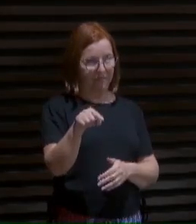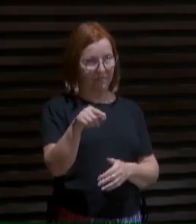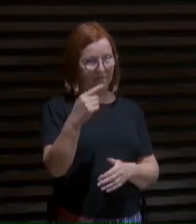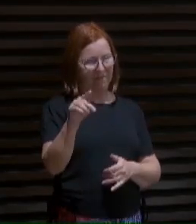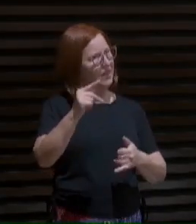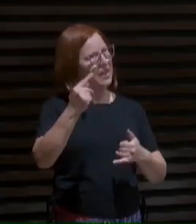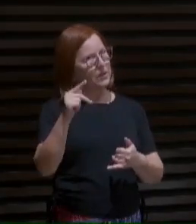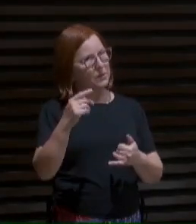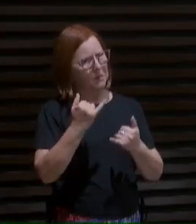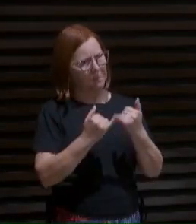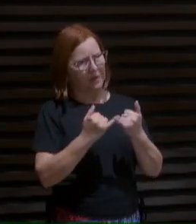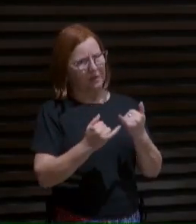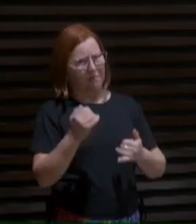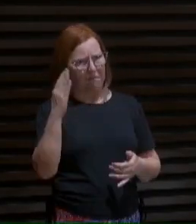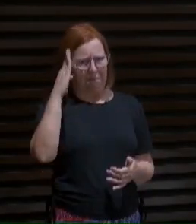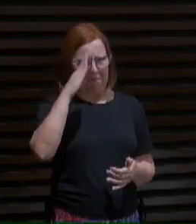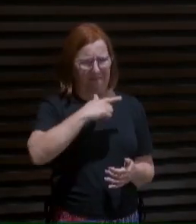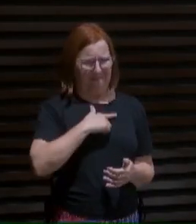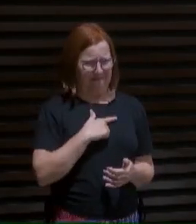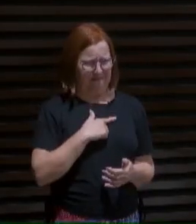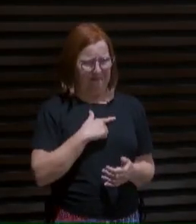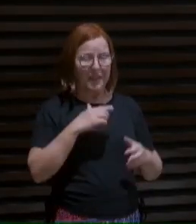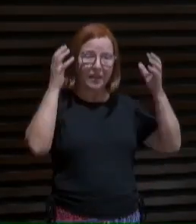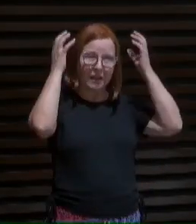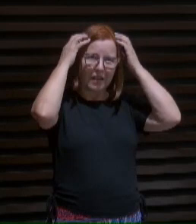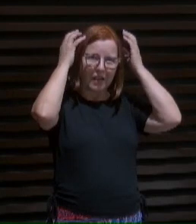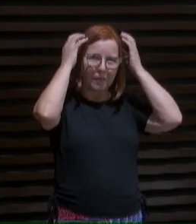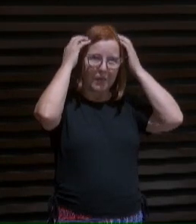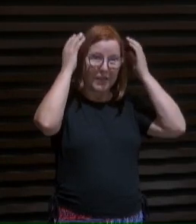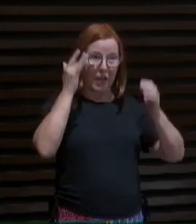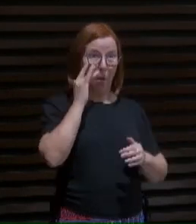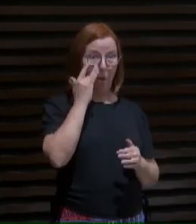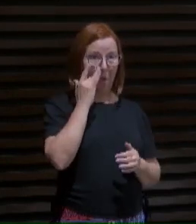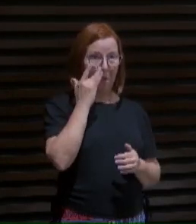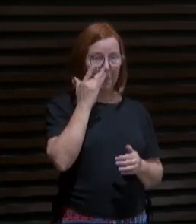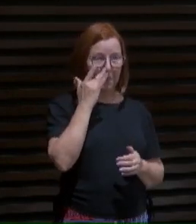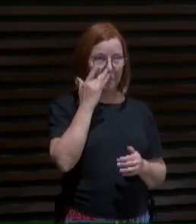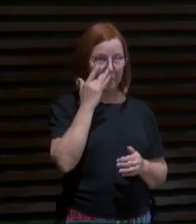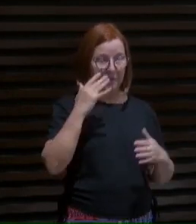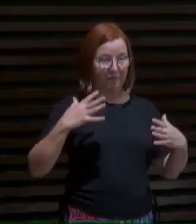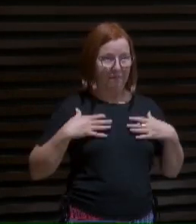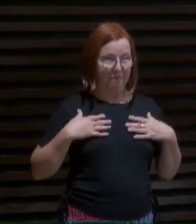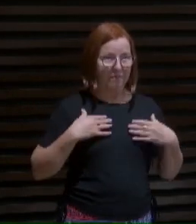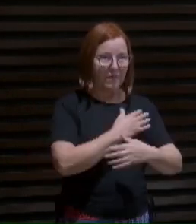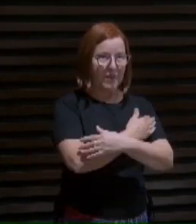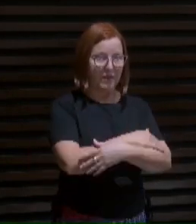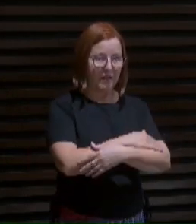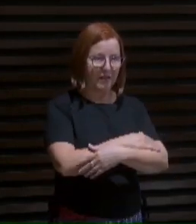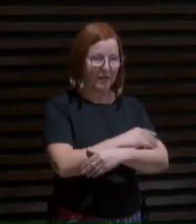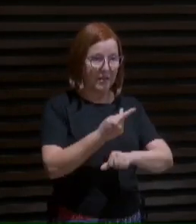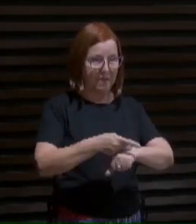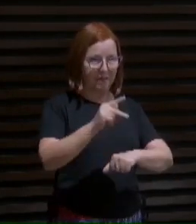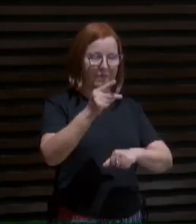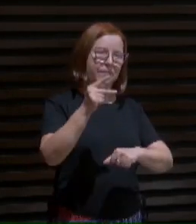aparência era terrível. A cabeça era de fino ouro, e o peito e os braços de